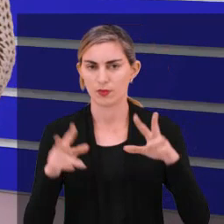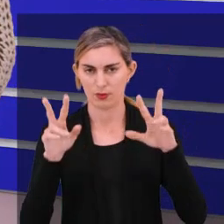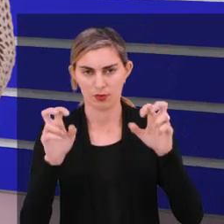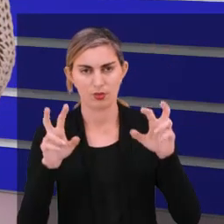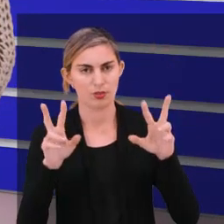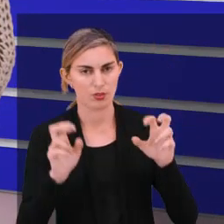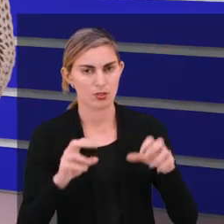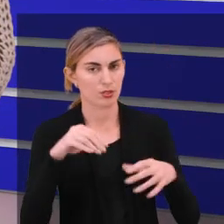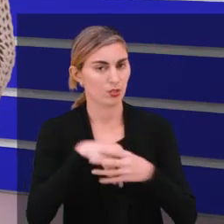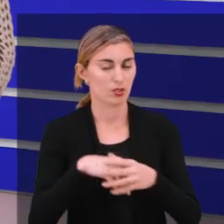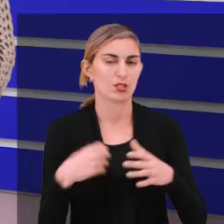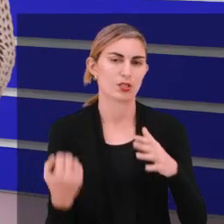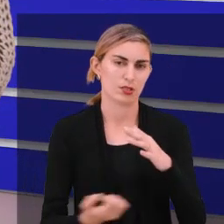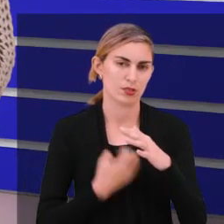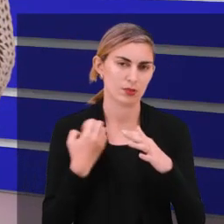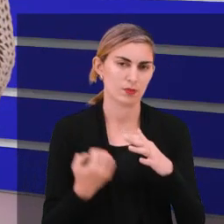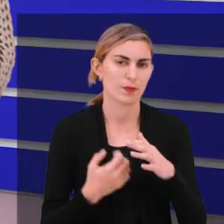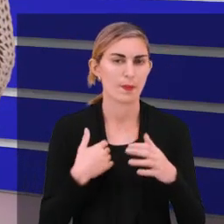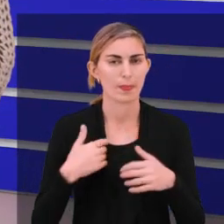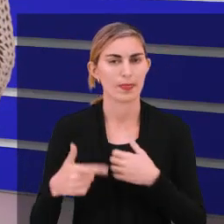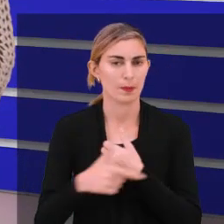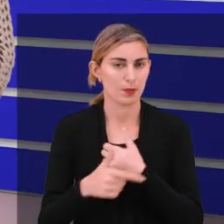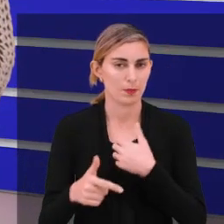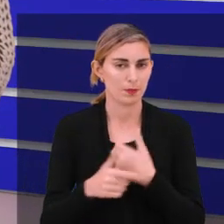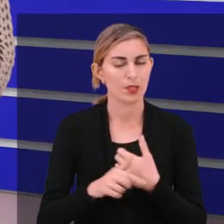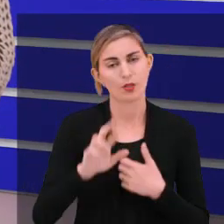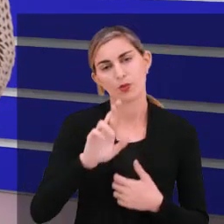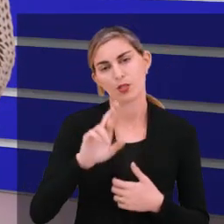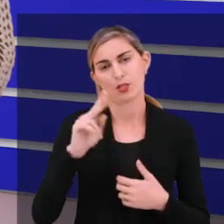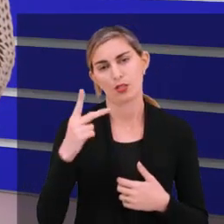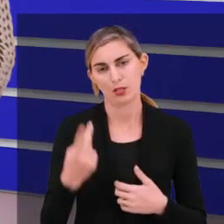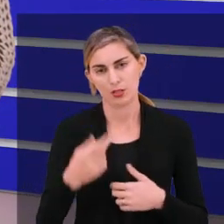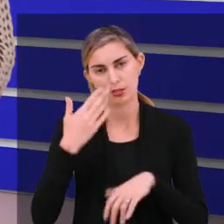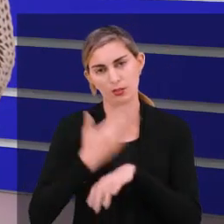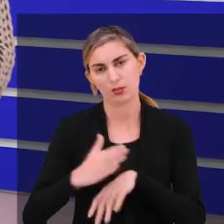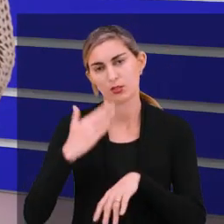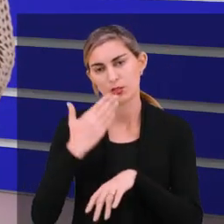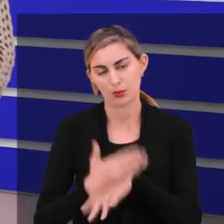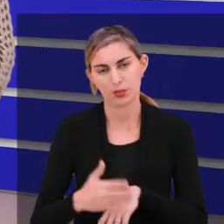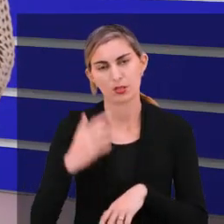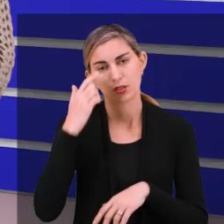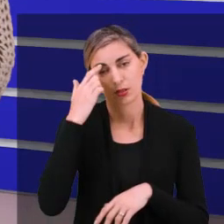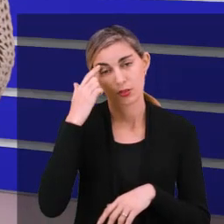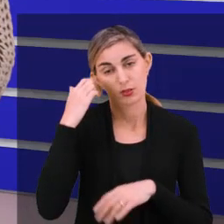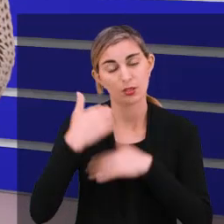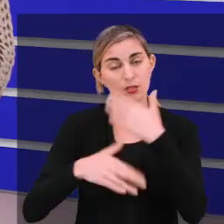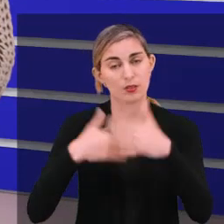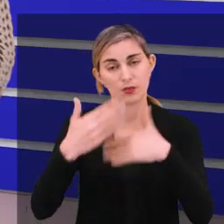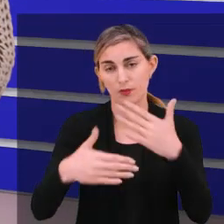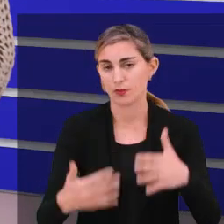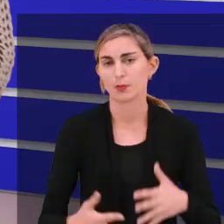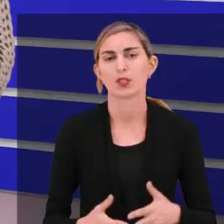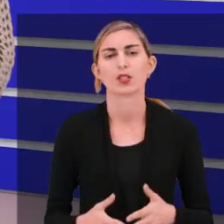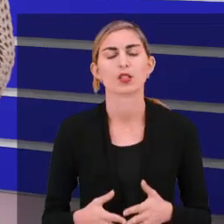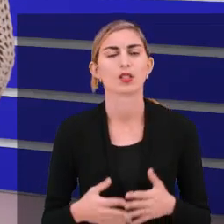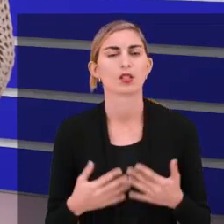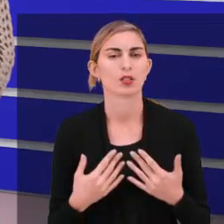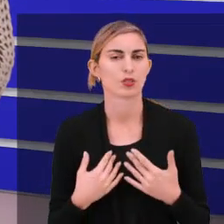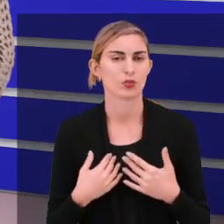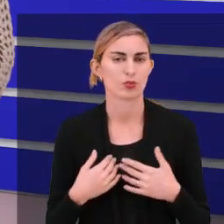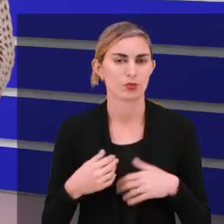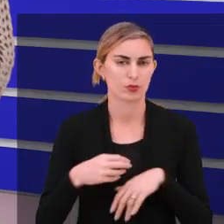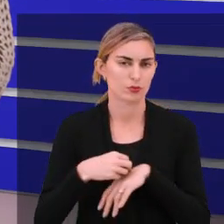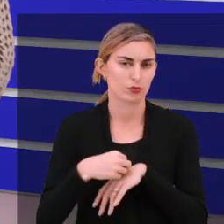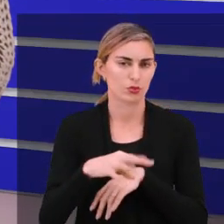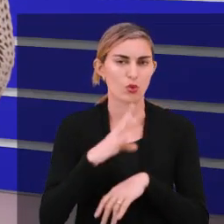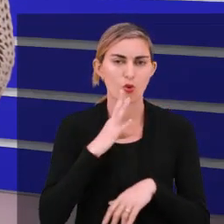a temática dentro da empresa. É papel do RH através do treinamento, através do desenvolvimento,